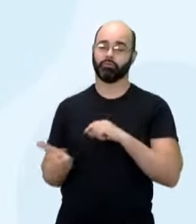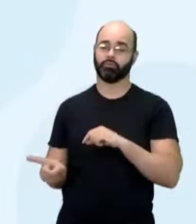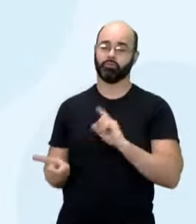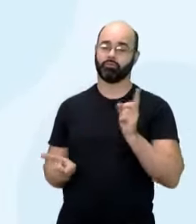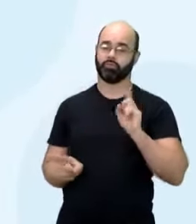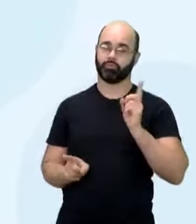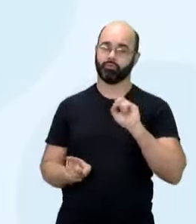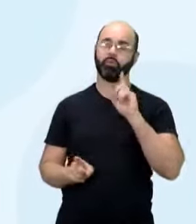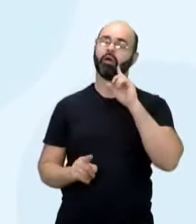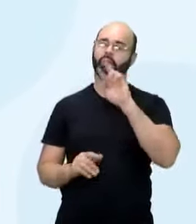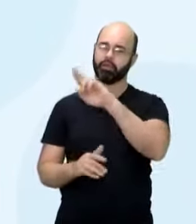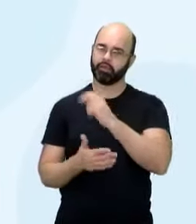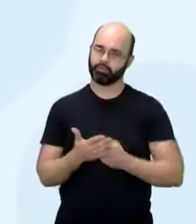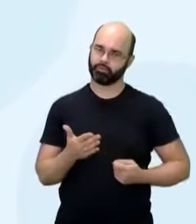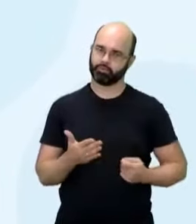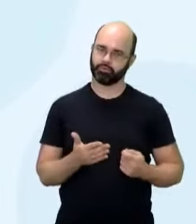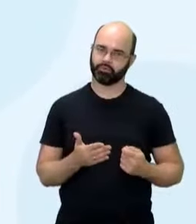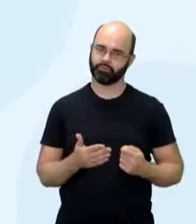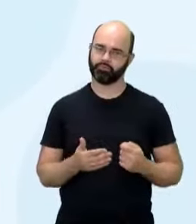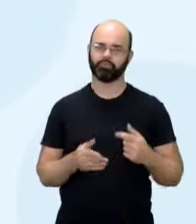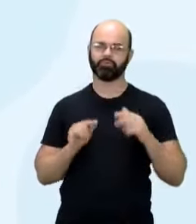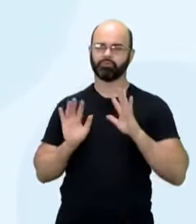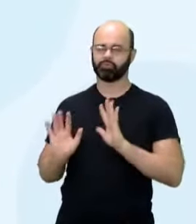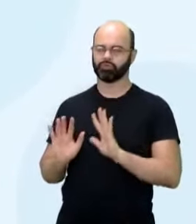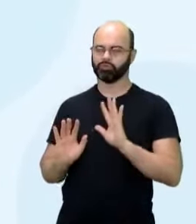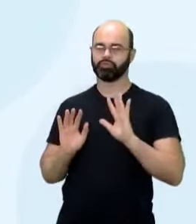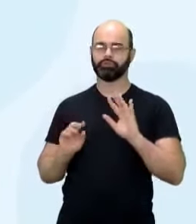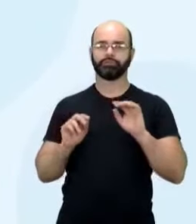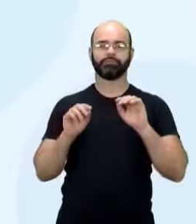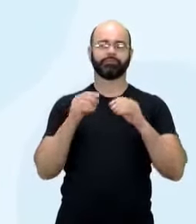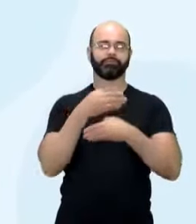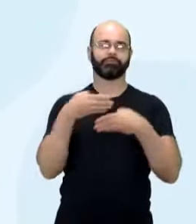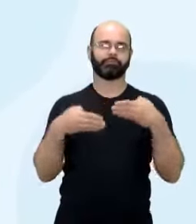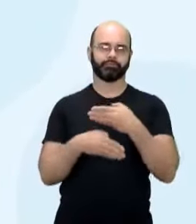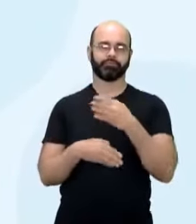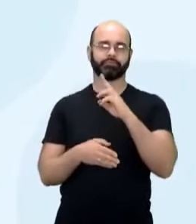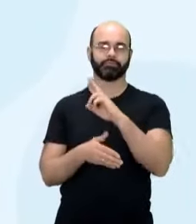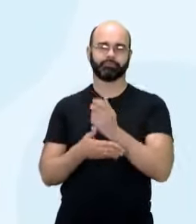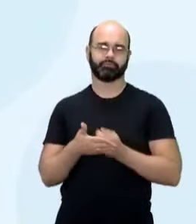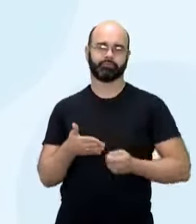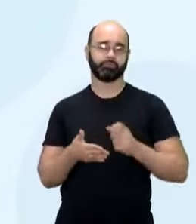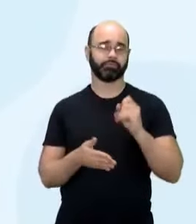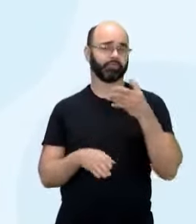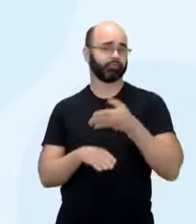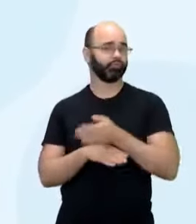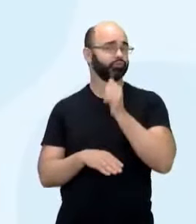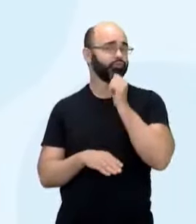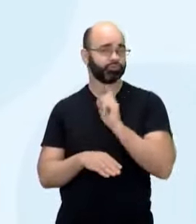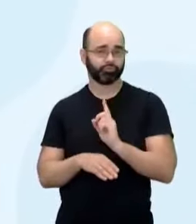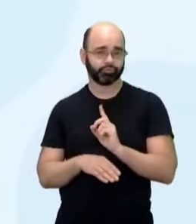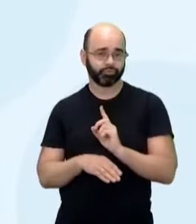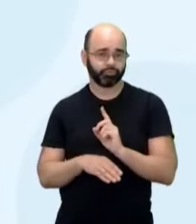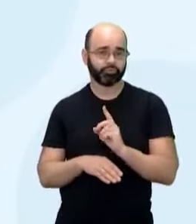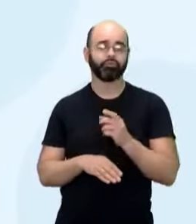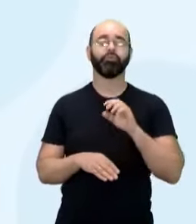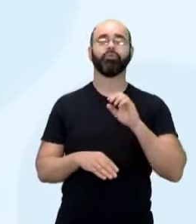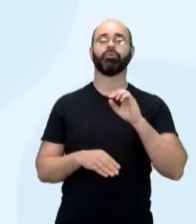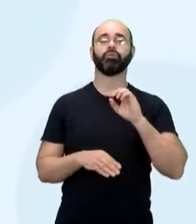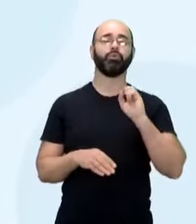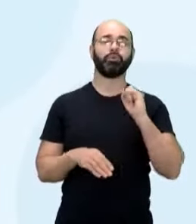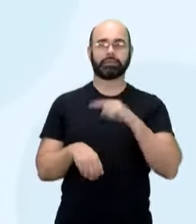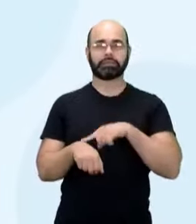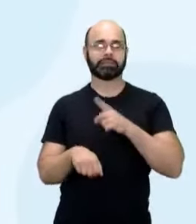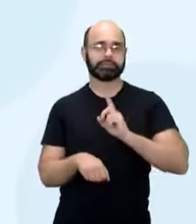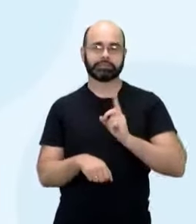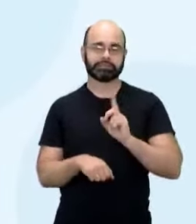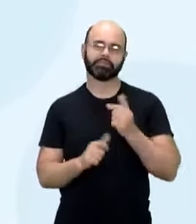link para o relatório. Então, eu deixei aqui no slide o link para o relatório. Quem ainda não entrou lá, né, não deu tempo